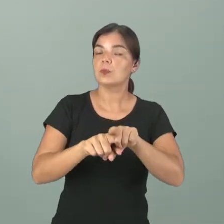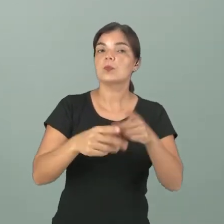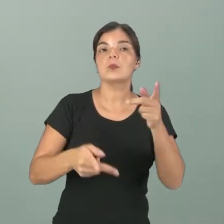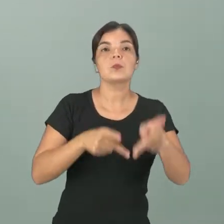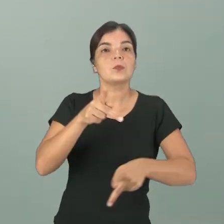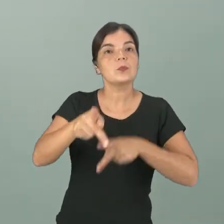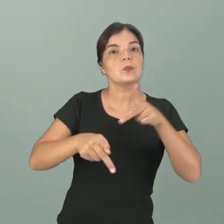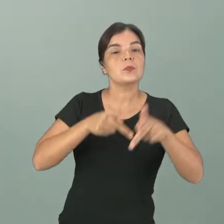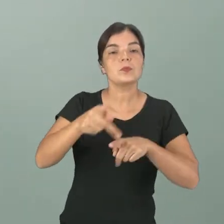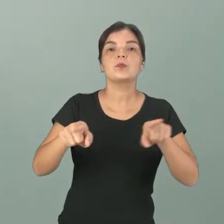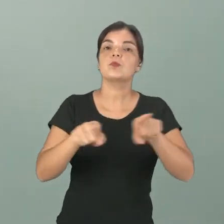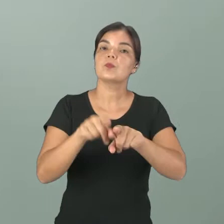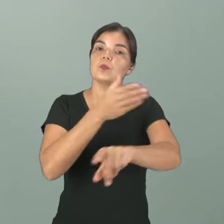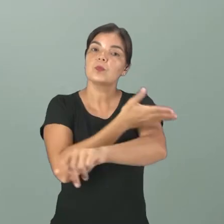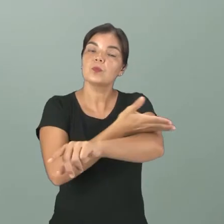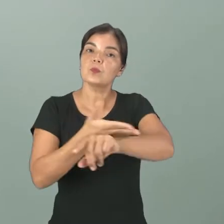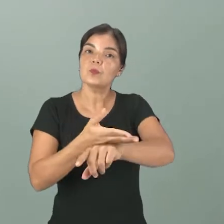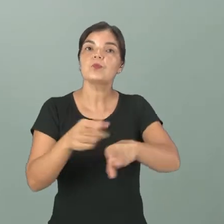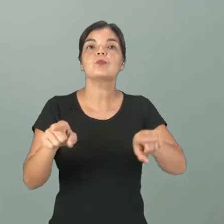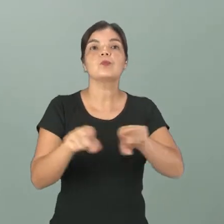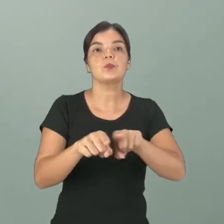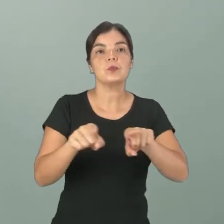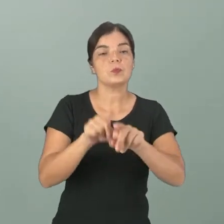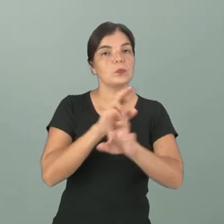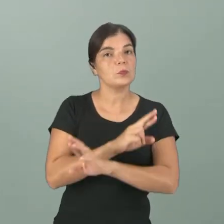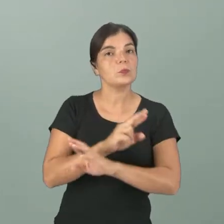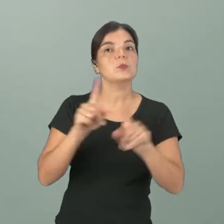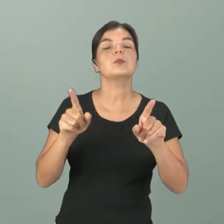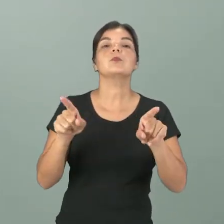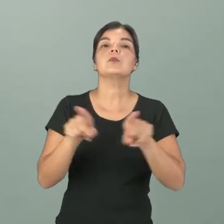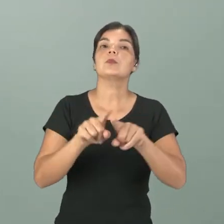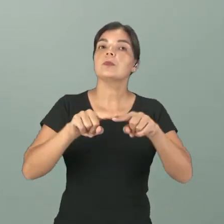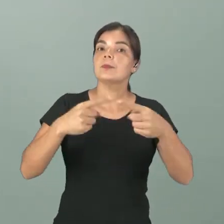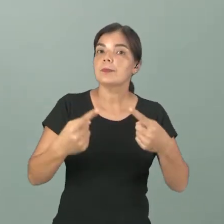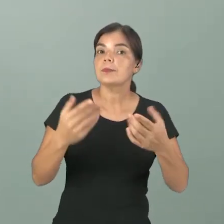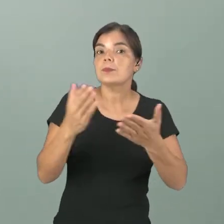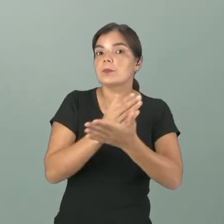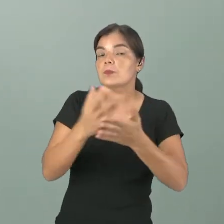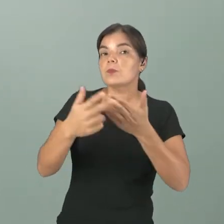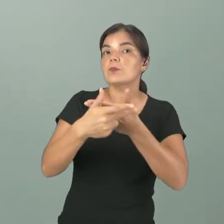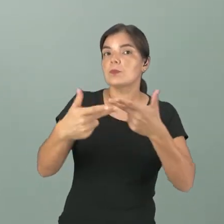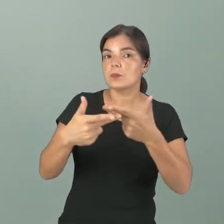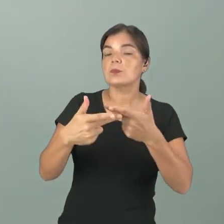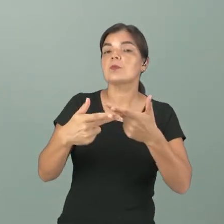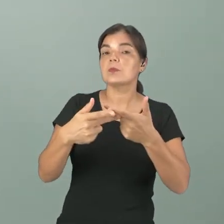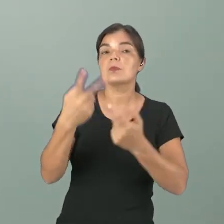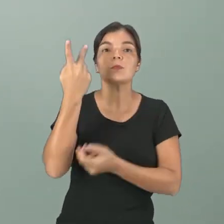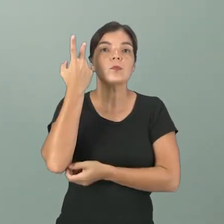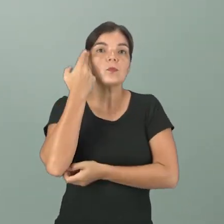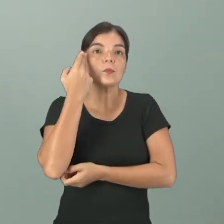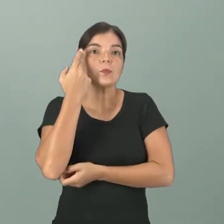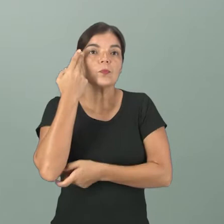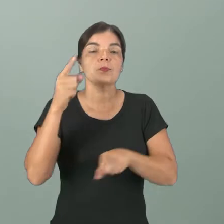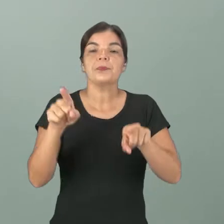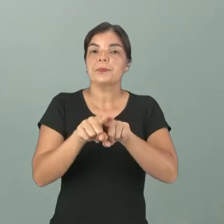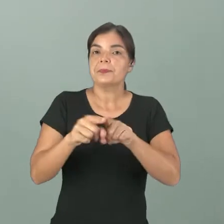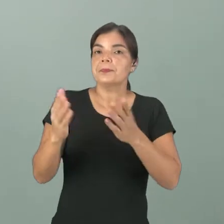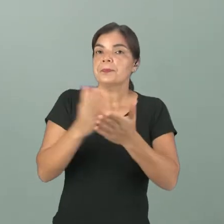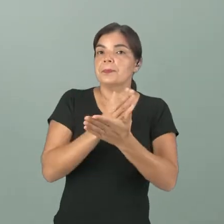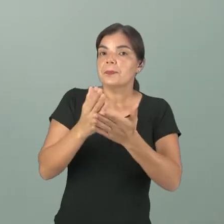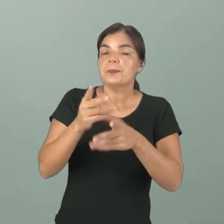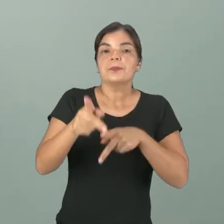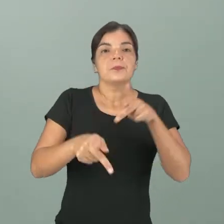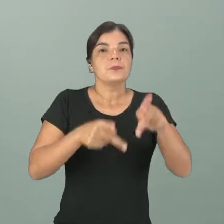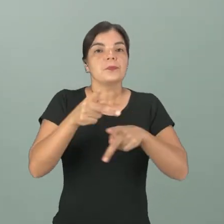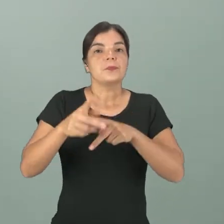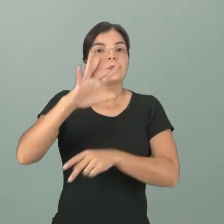a população com seus costumes bem diferenciada, mas tem algumas coisas que vão ser comuns entre alguns